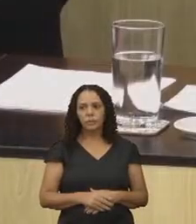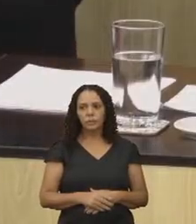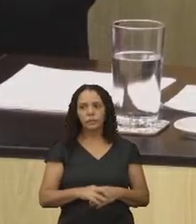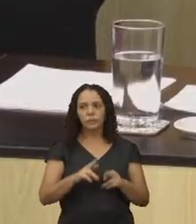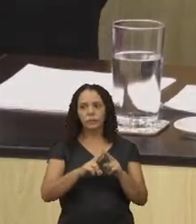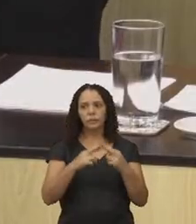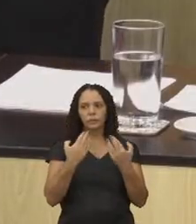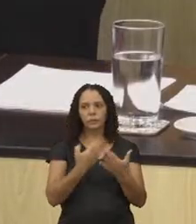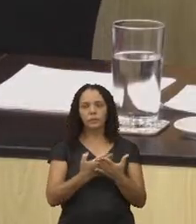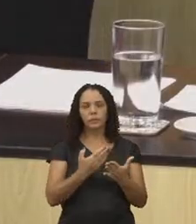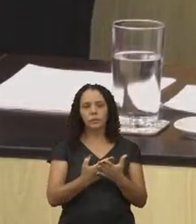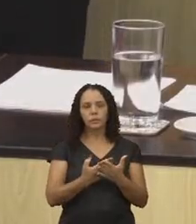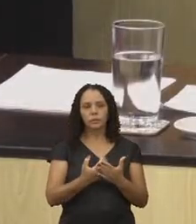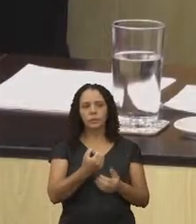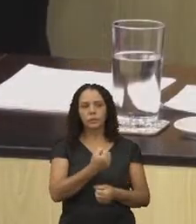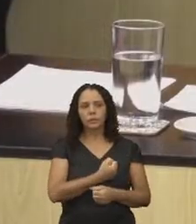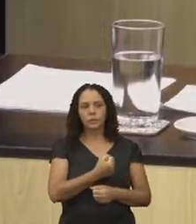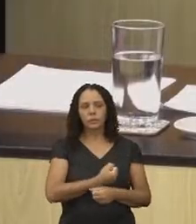Requerimento